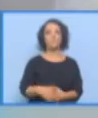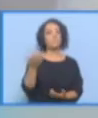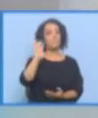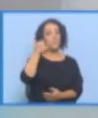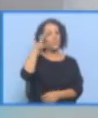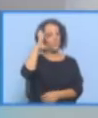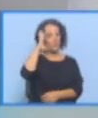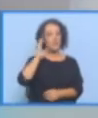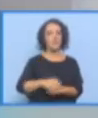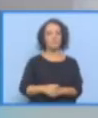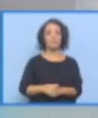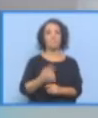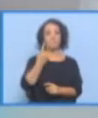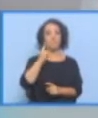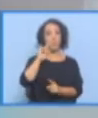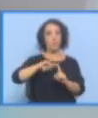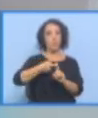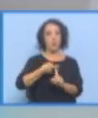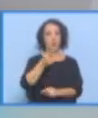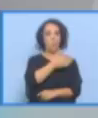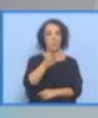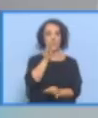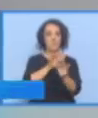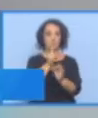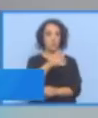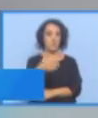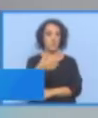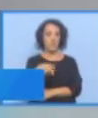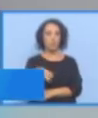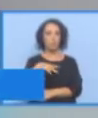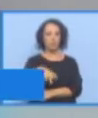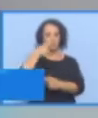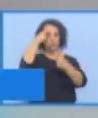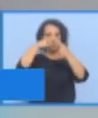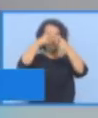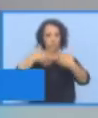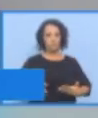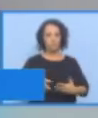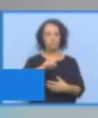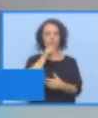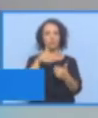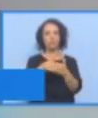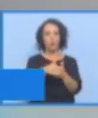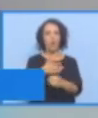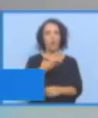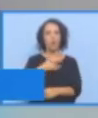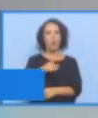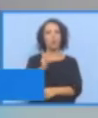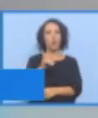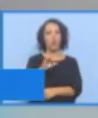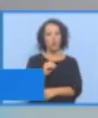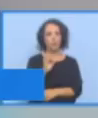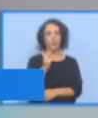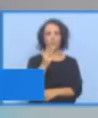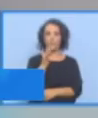Olá, muito boa tarde. Há um ano, no dia 11 de setembro de 2017, Portugal era surpreendido pelo falecimento inesperado de Dom António Francisco dos